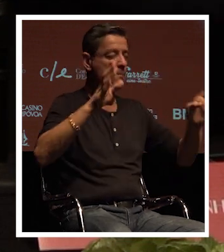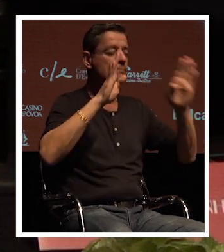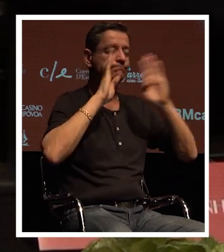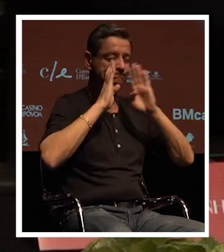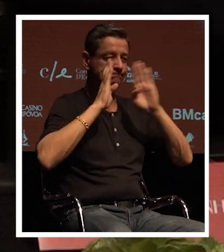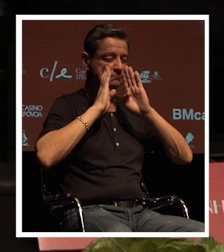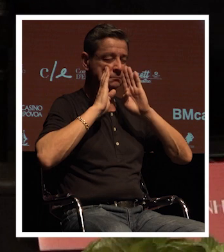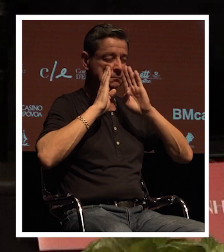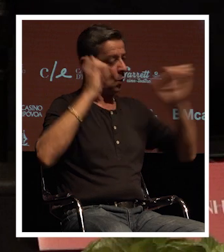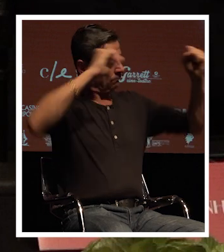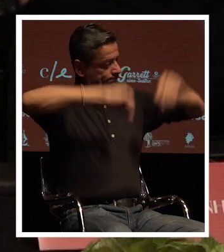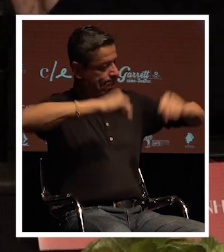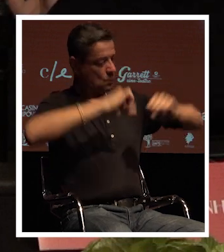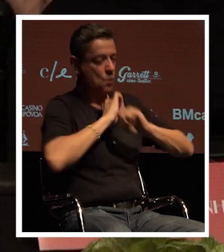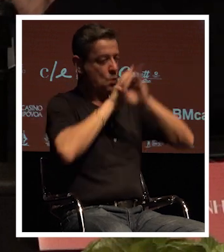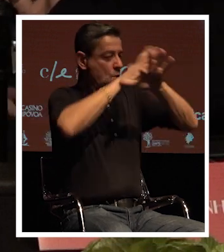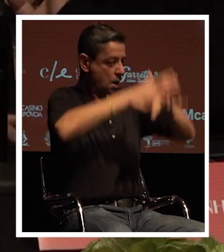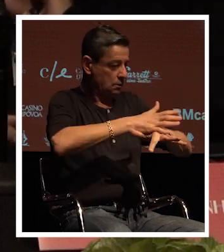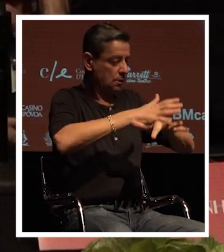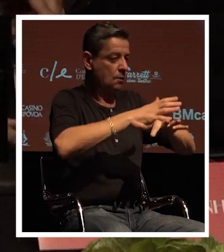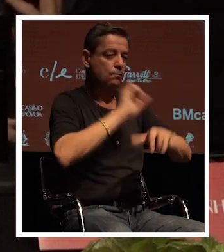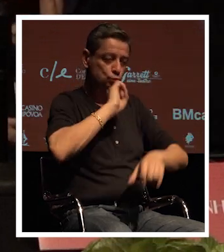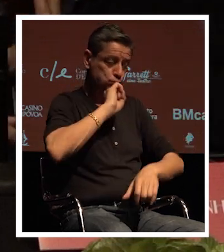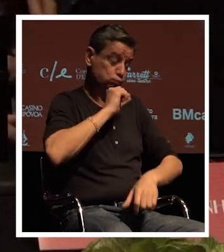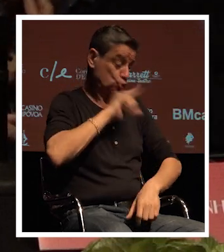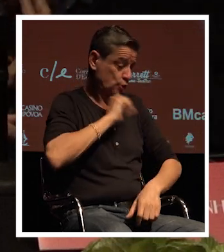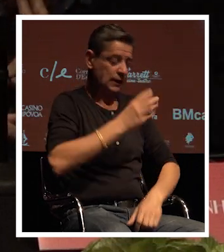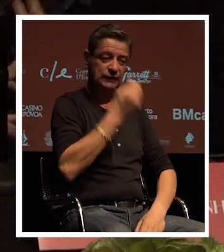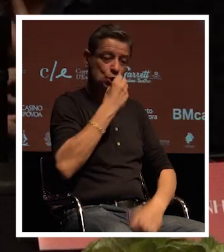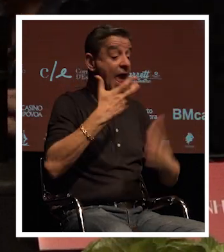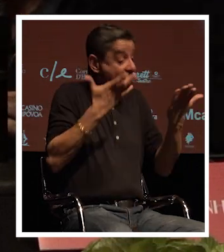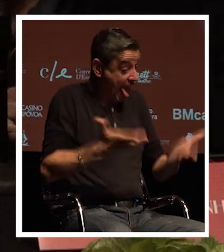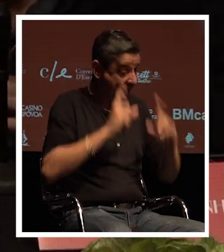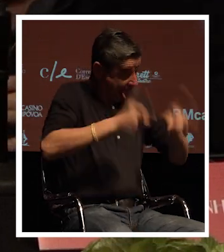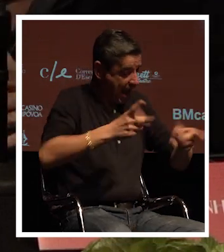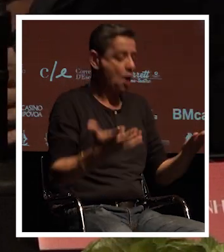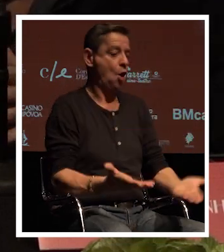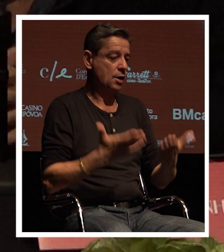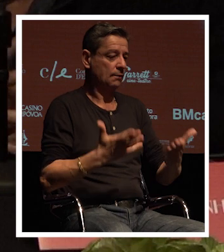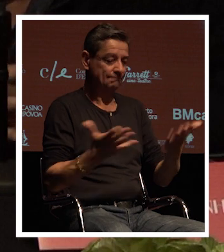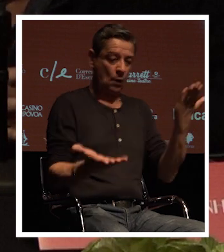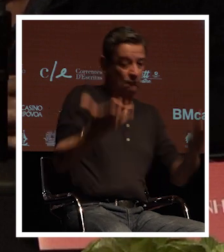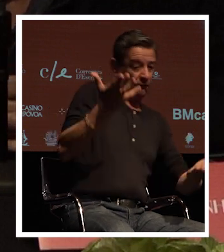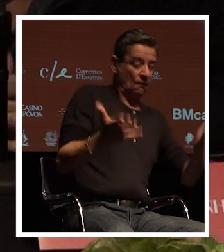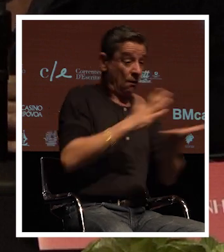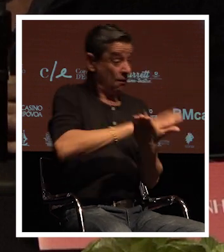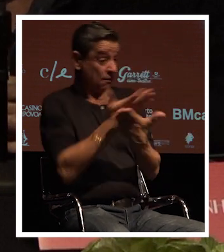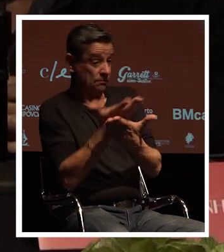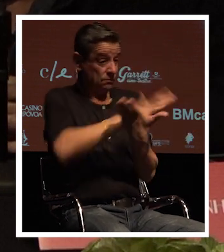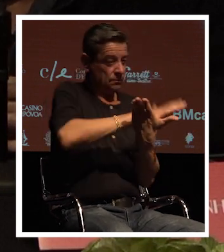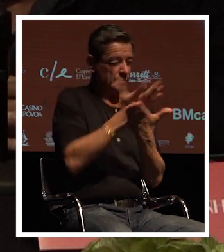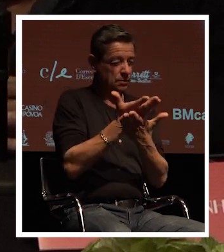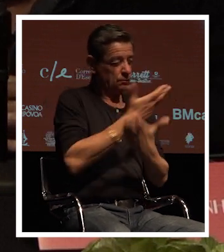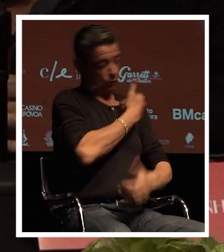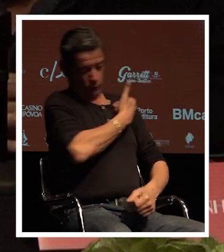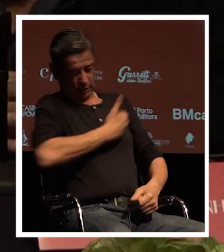sem entendimento que a possível perfeição é o agora sempre na corda bamba entre a depressão dos Vales do